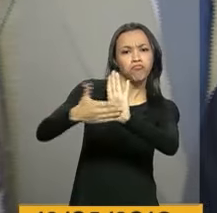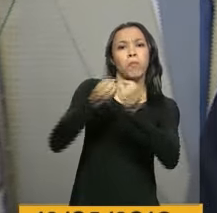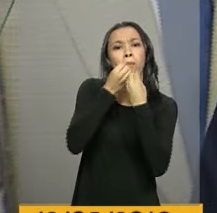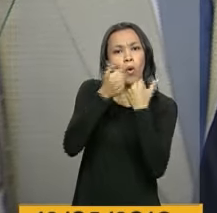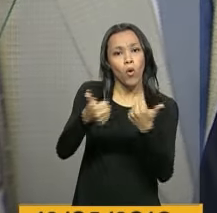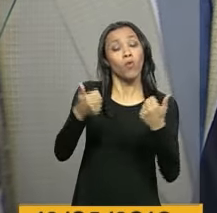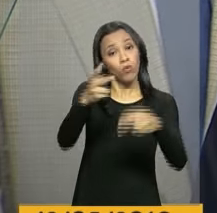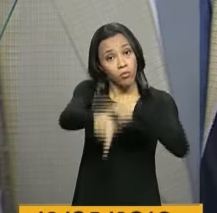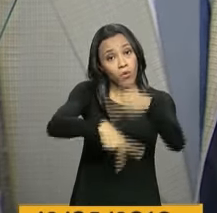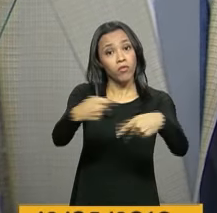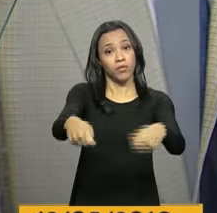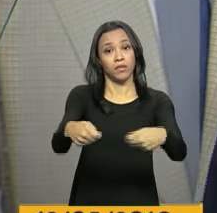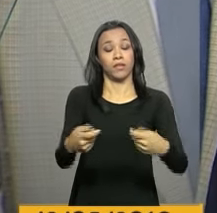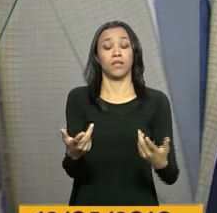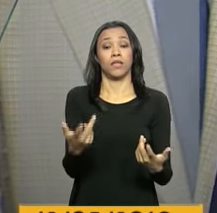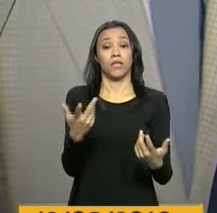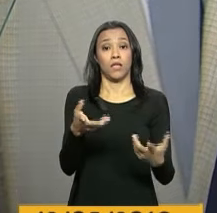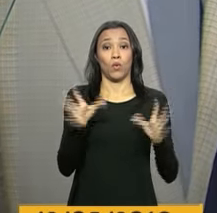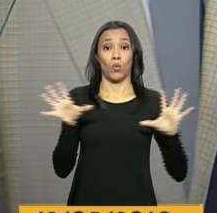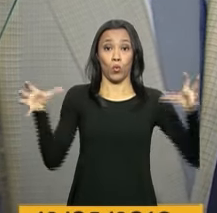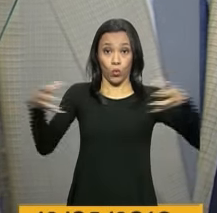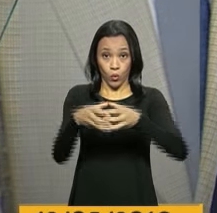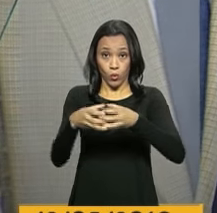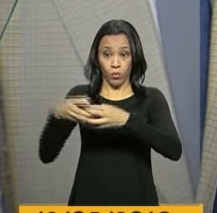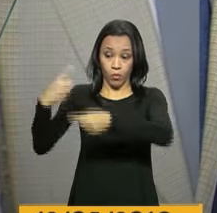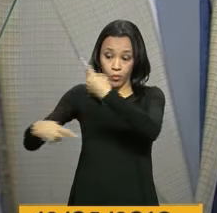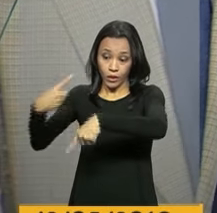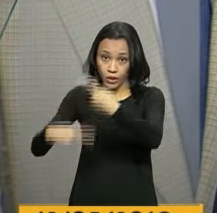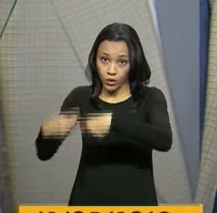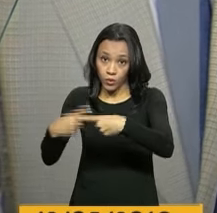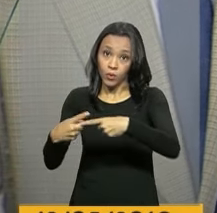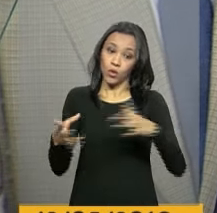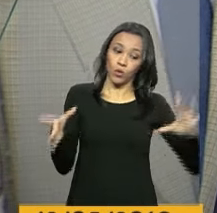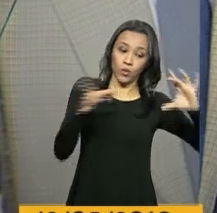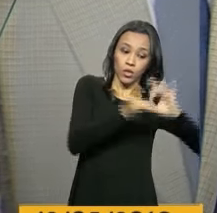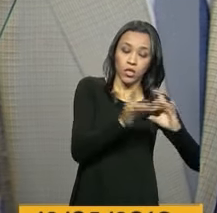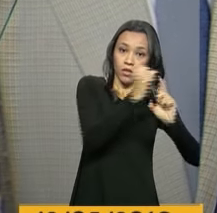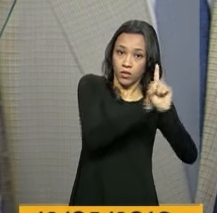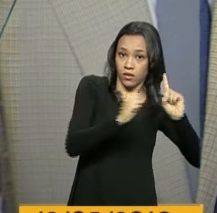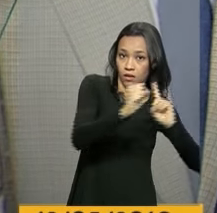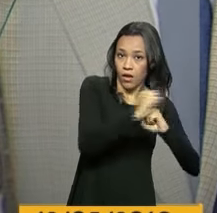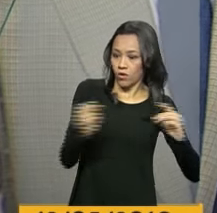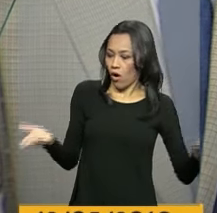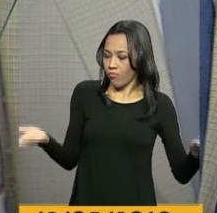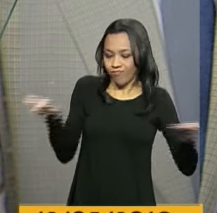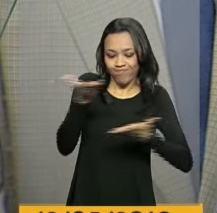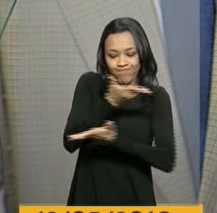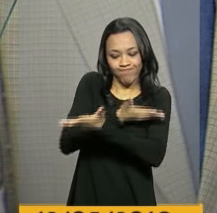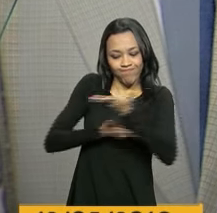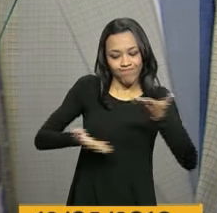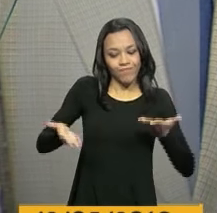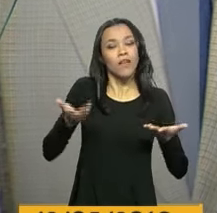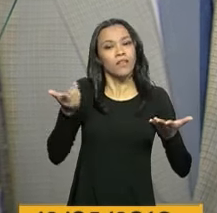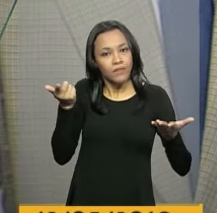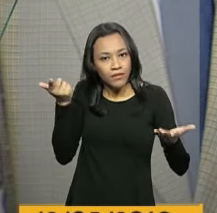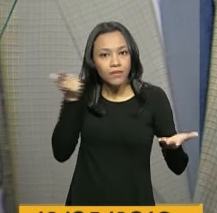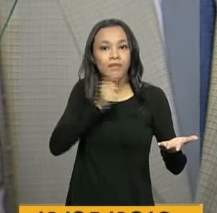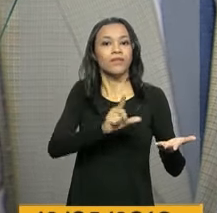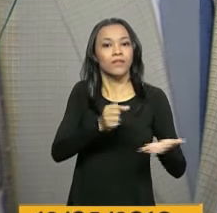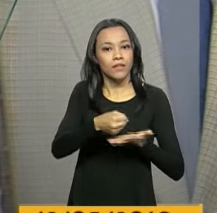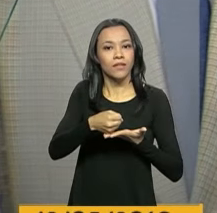nesse sentido, a classe política, unida ao povo, conduzirá ao crescimento do